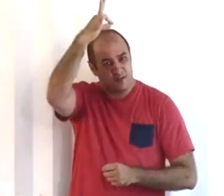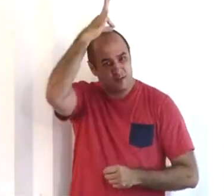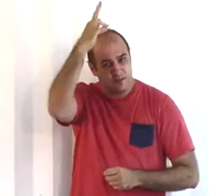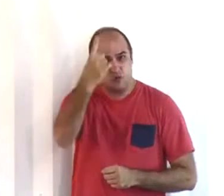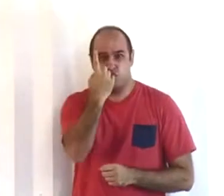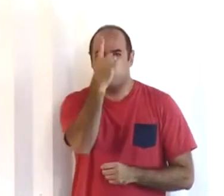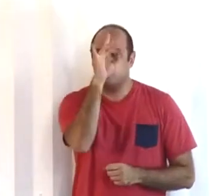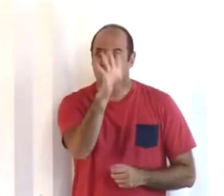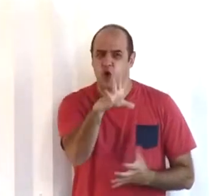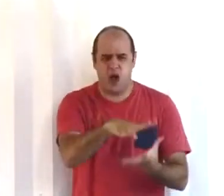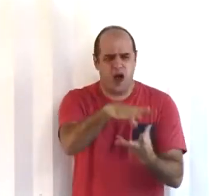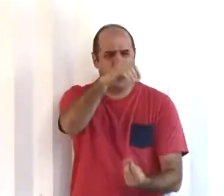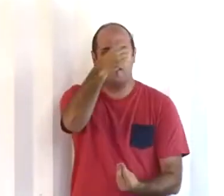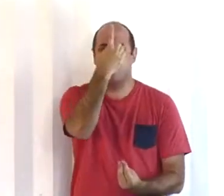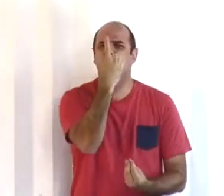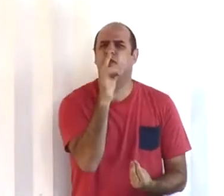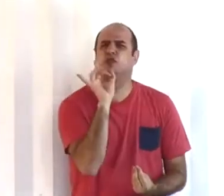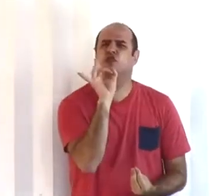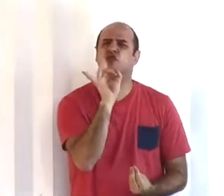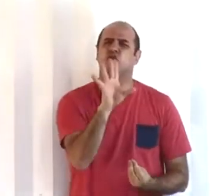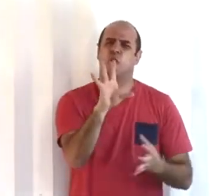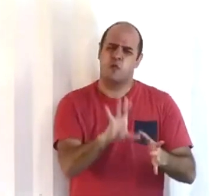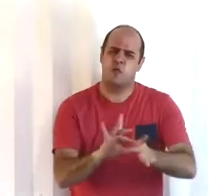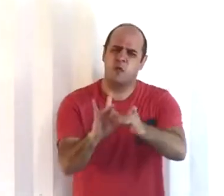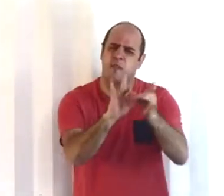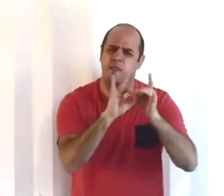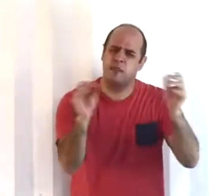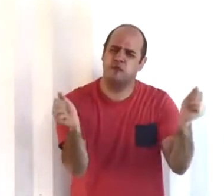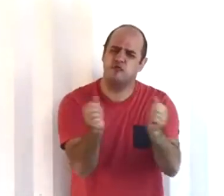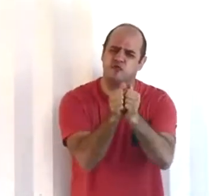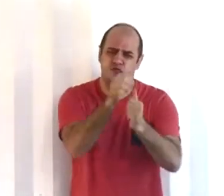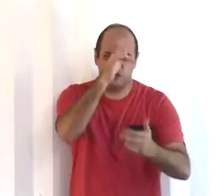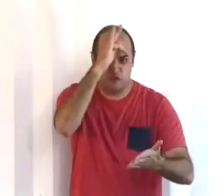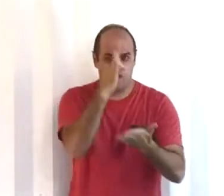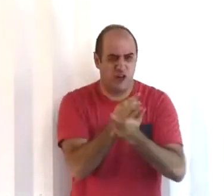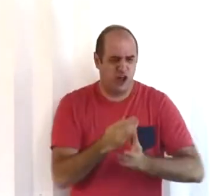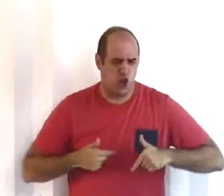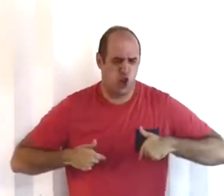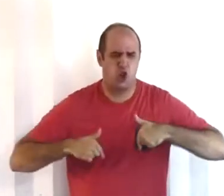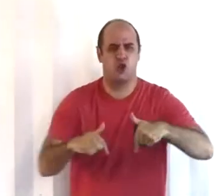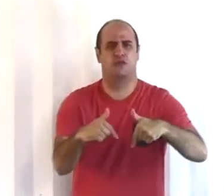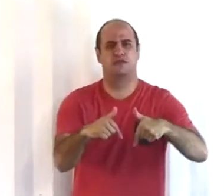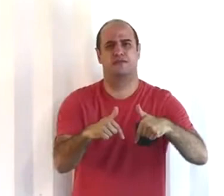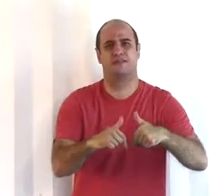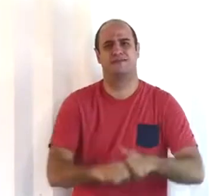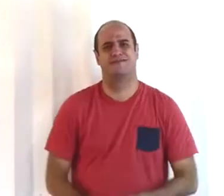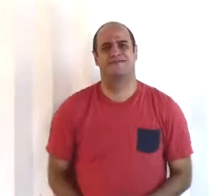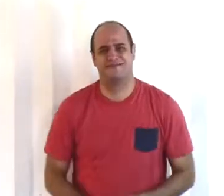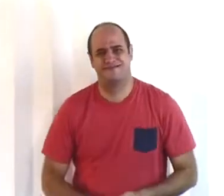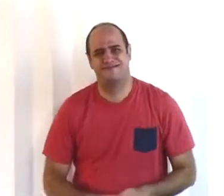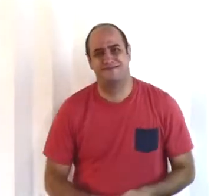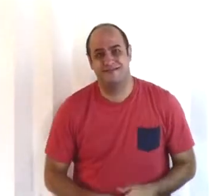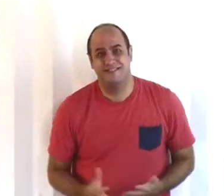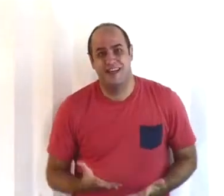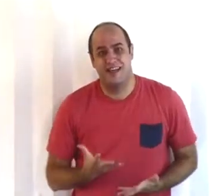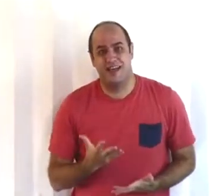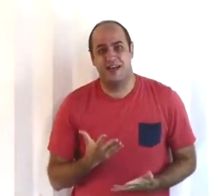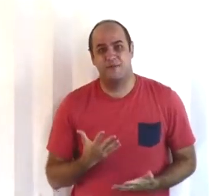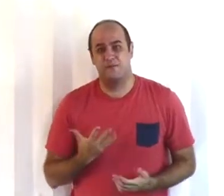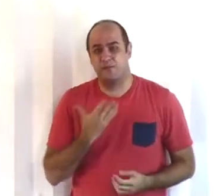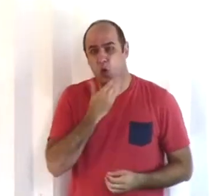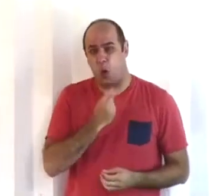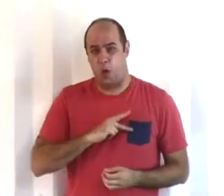só alma, lutando juntos pela fé evangélica. Paulo amava muito a igreja de Filipos